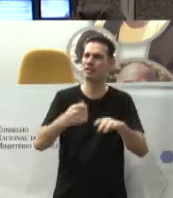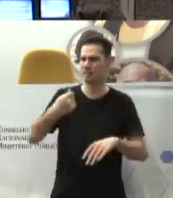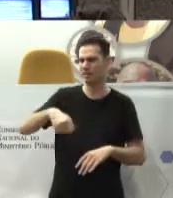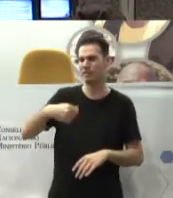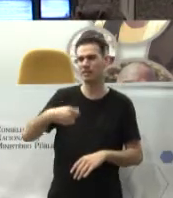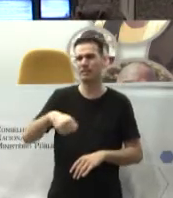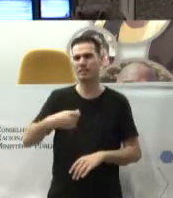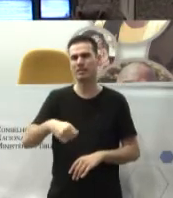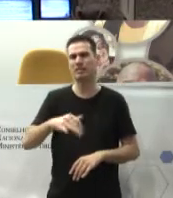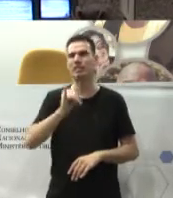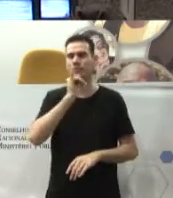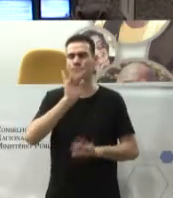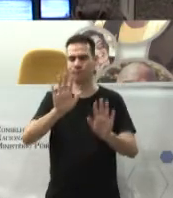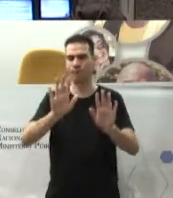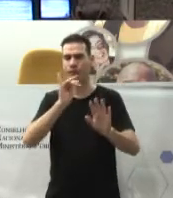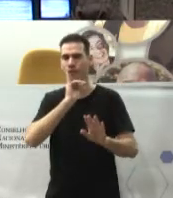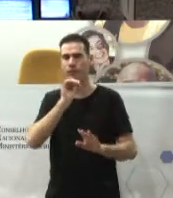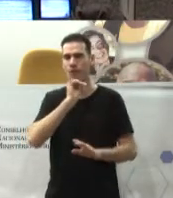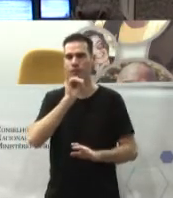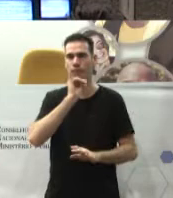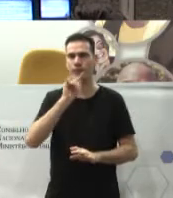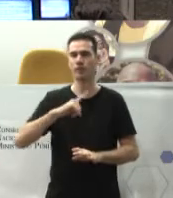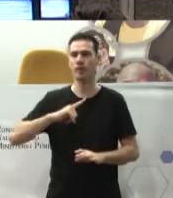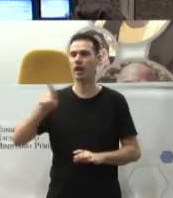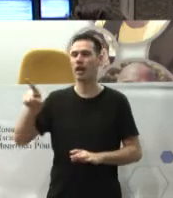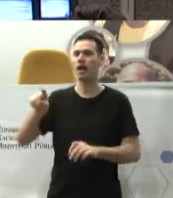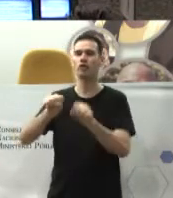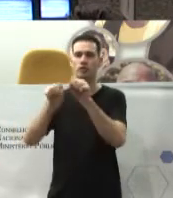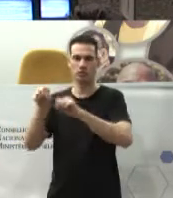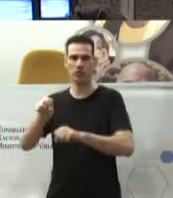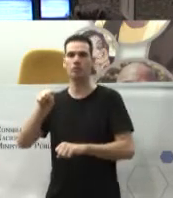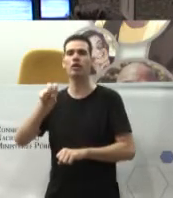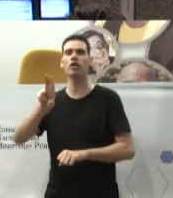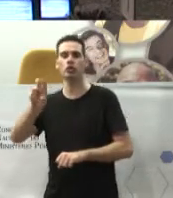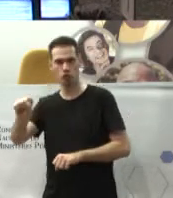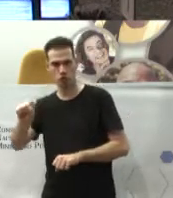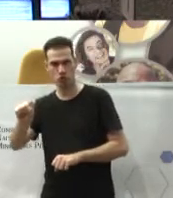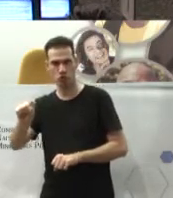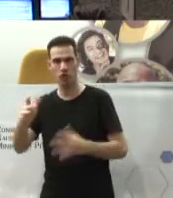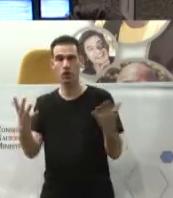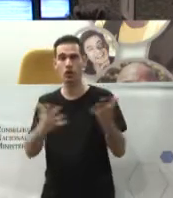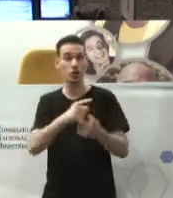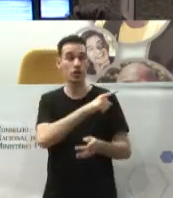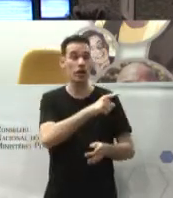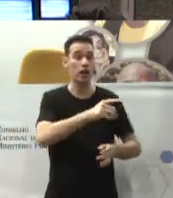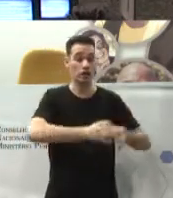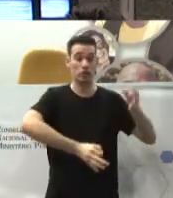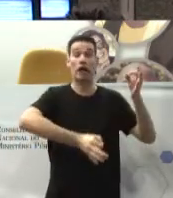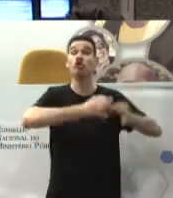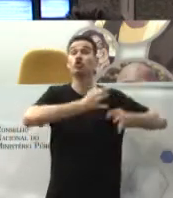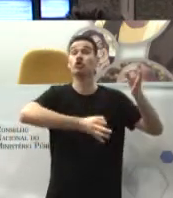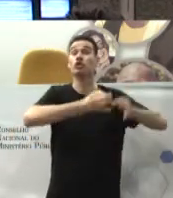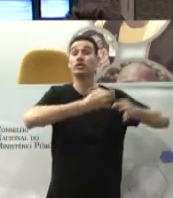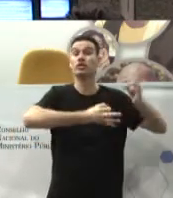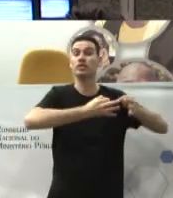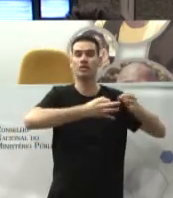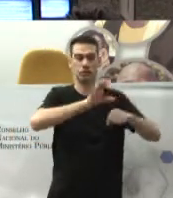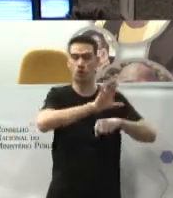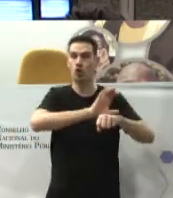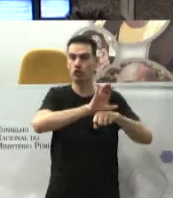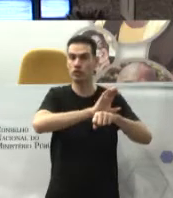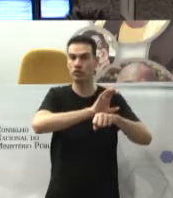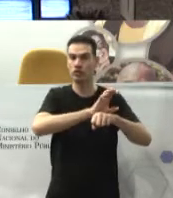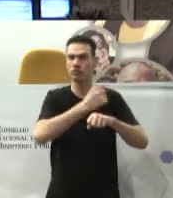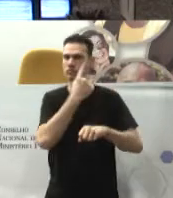fizer uma comparação do nascimento do SUS e o formato jurídico do SUS, nós vamos observar que a Constituição